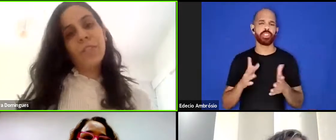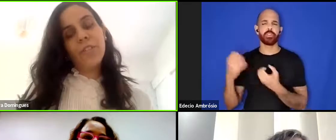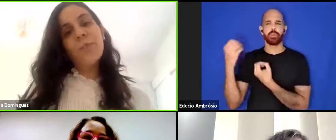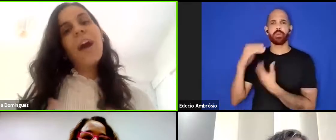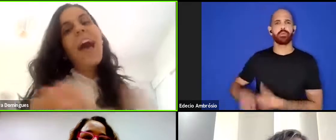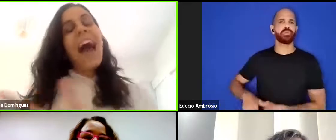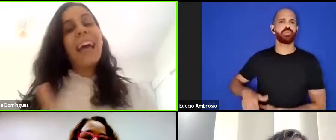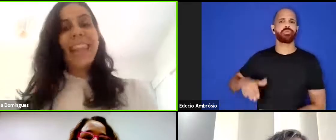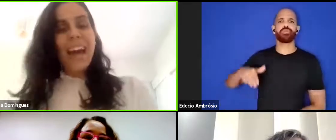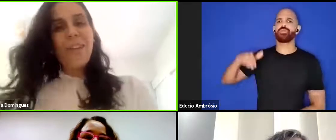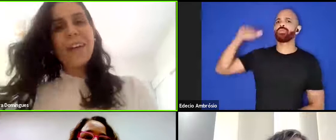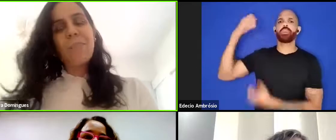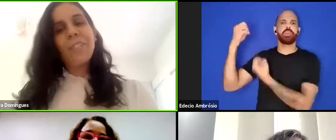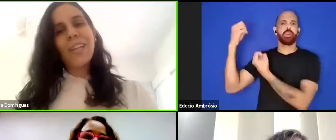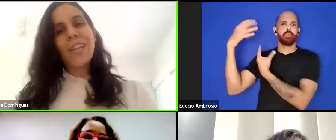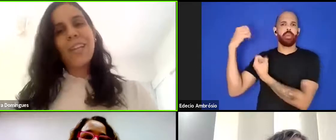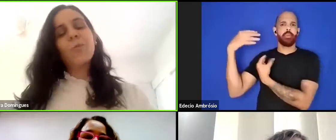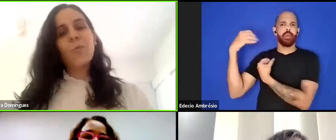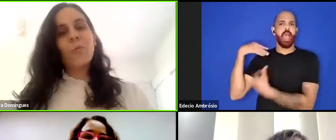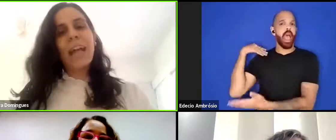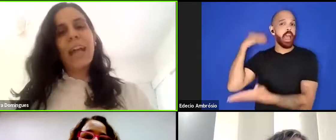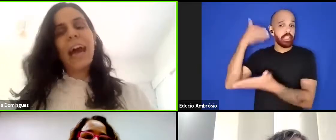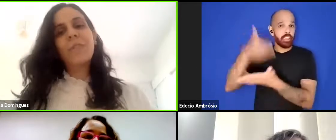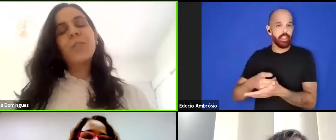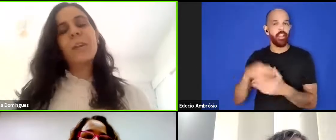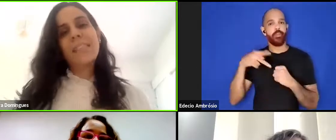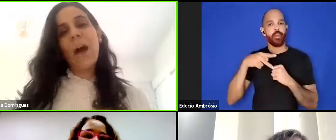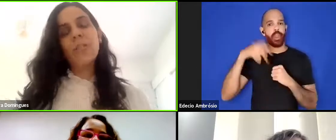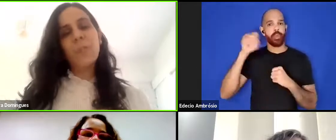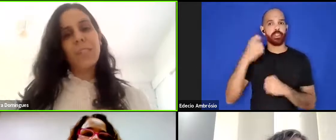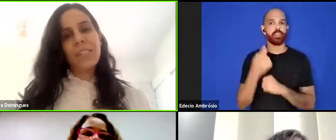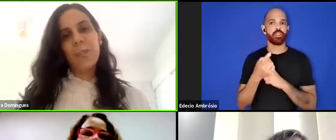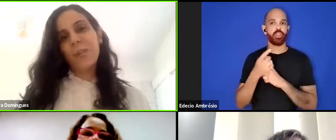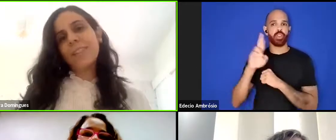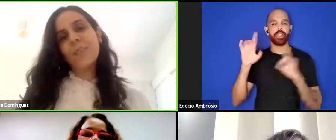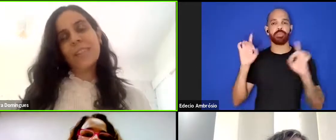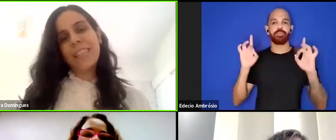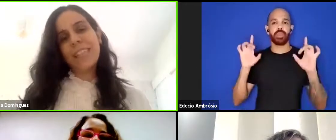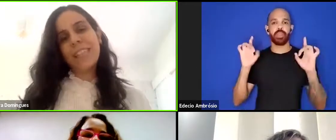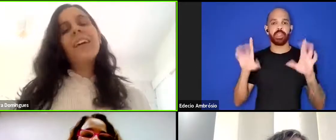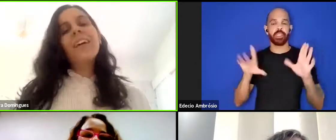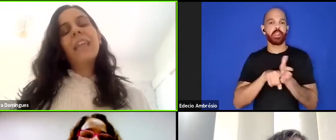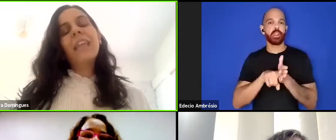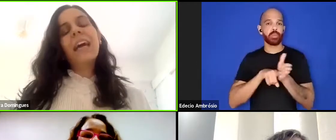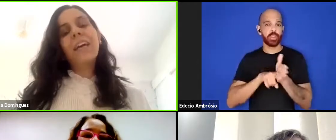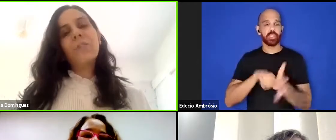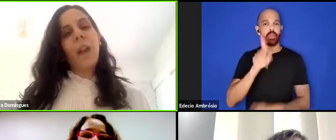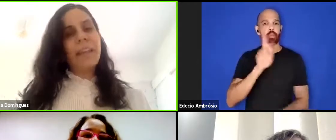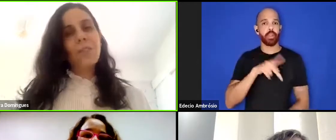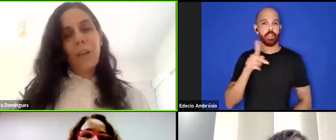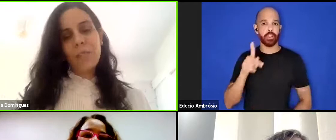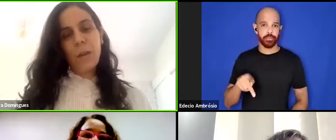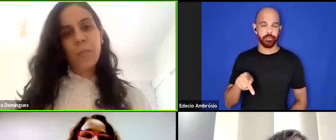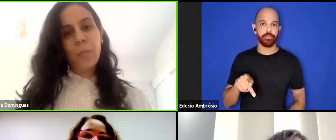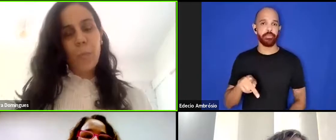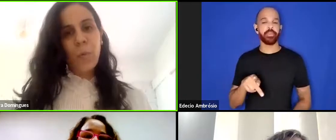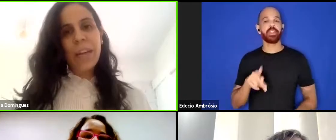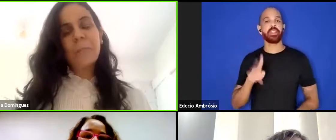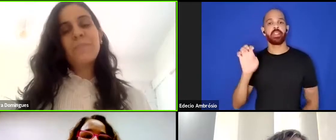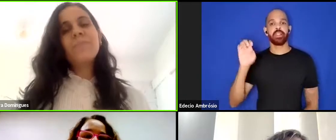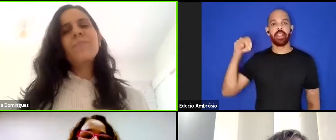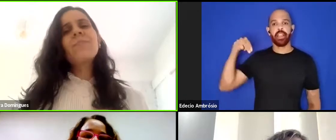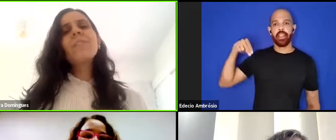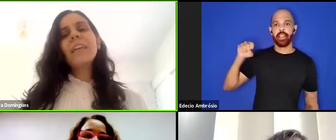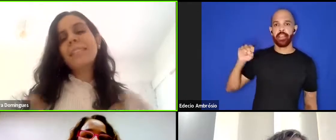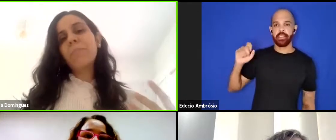educação infantil até agora, pós-graduação, doutorado, em especial os pesquisadores e docentes da Escola Nacional de Saúde